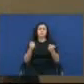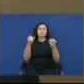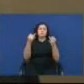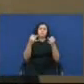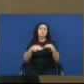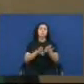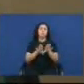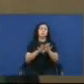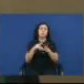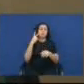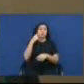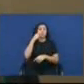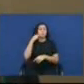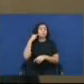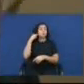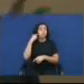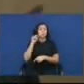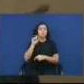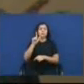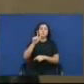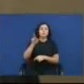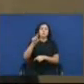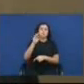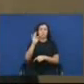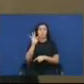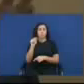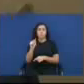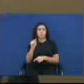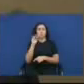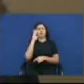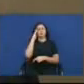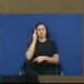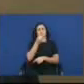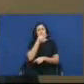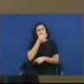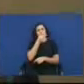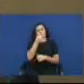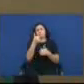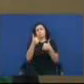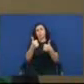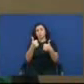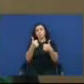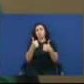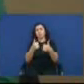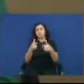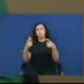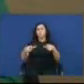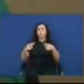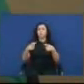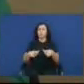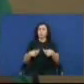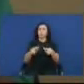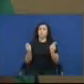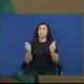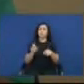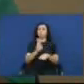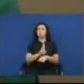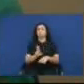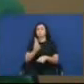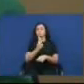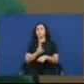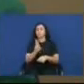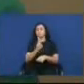vereador Newton sobre a gruta. Eu entendo bem a posição de Vossa Excelência de achar que ali na praça haveria